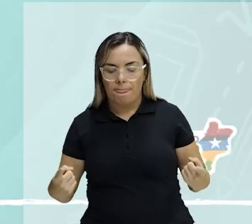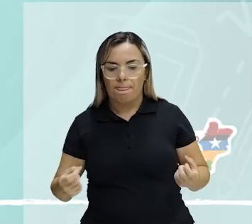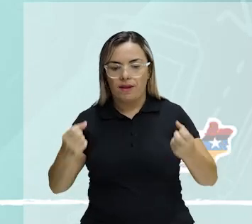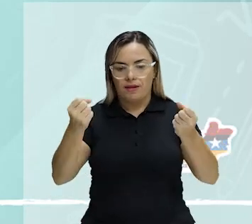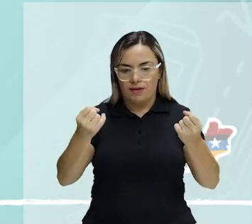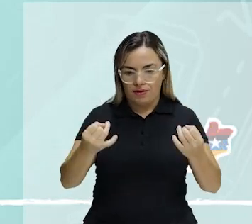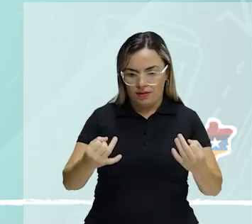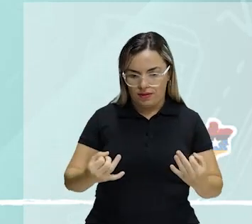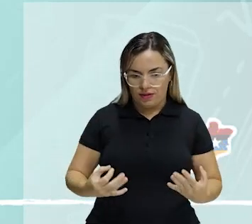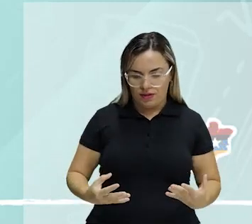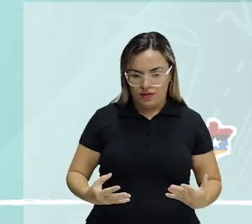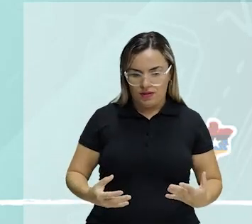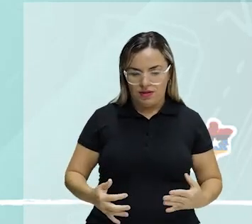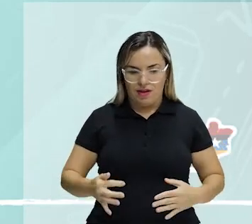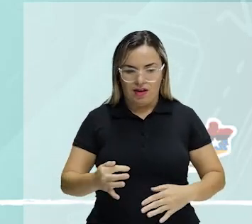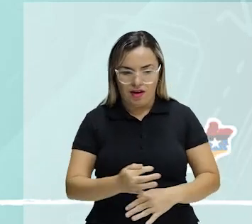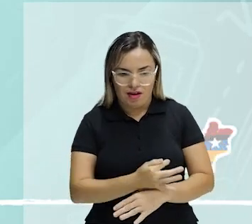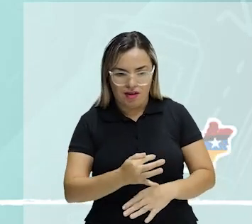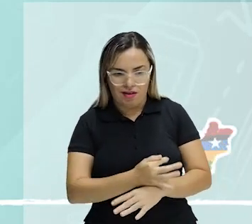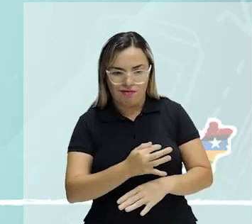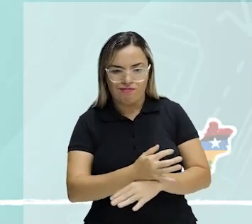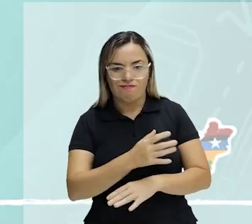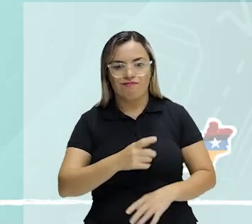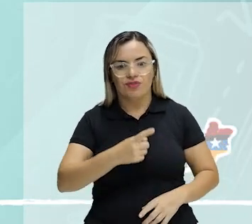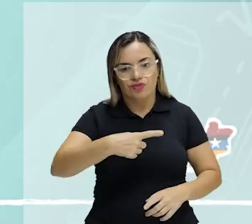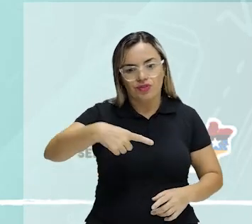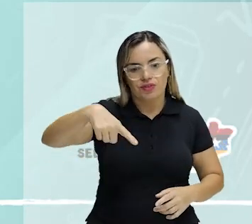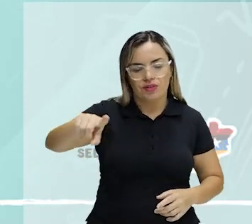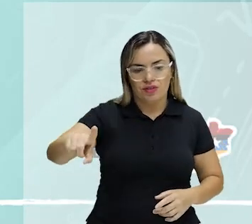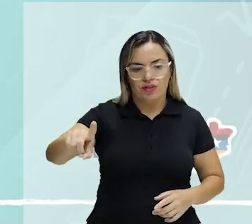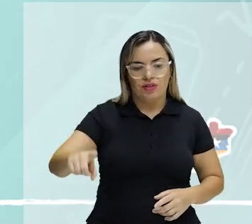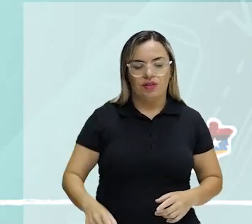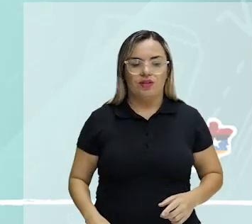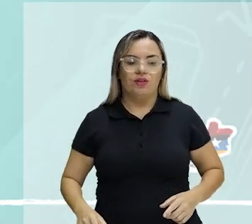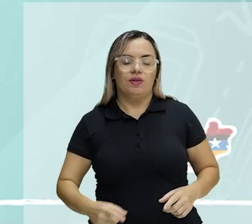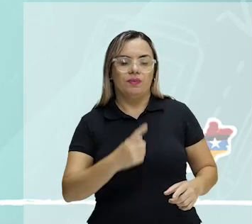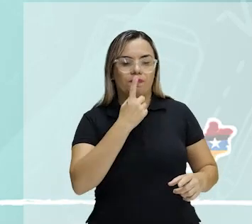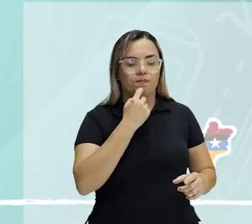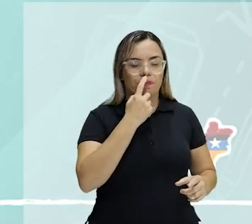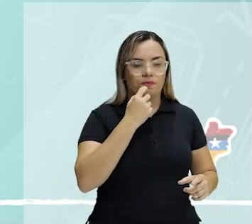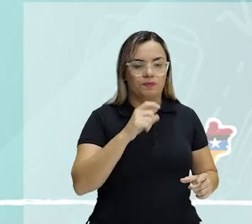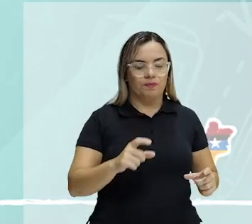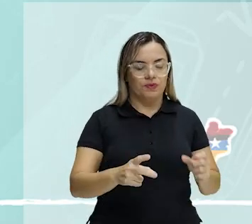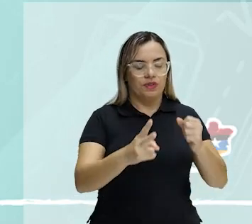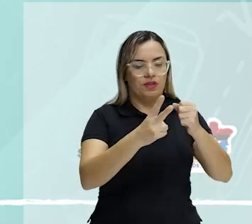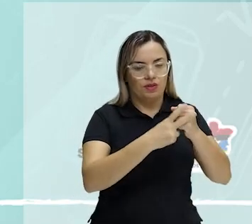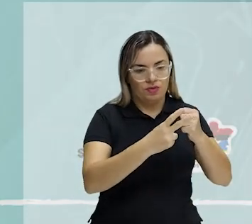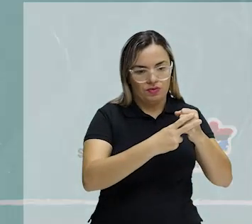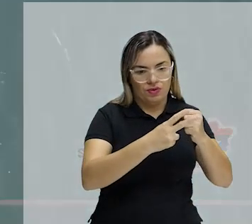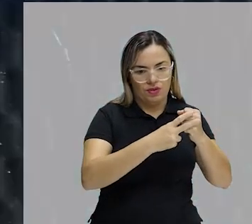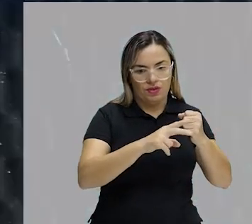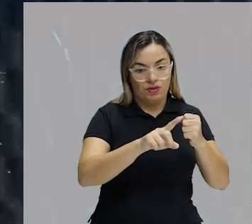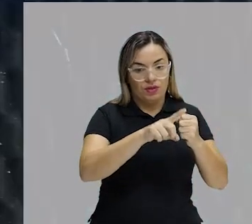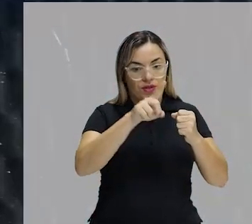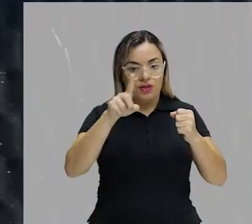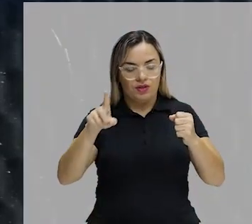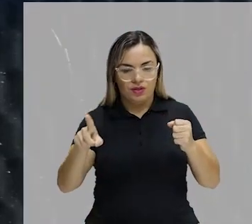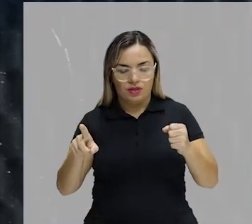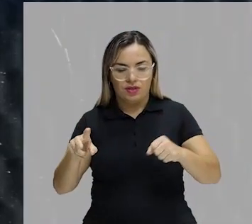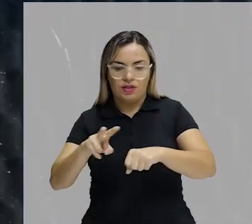devida justificativa. Em vermelho, eu tenho os verbos. Em verde, eu tenho a conjunção.